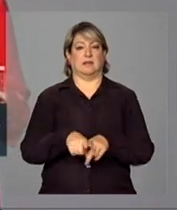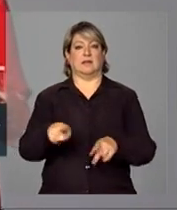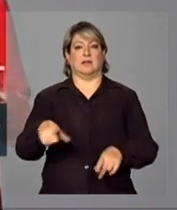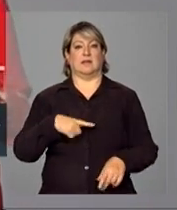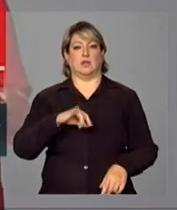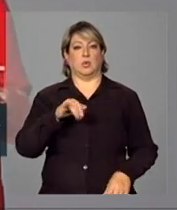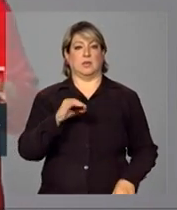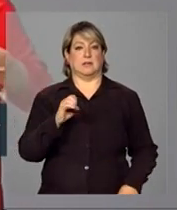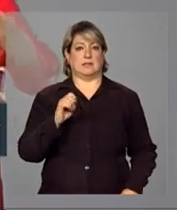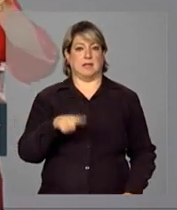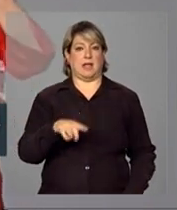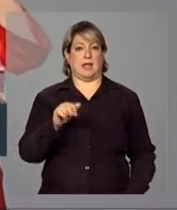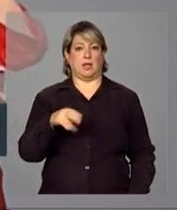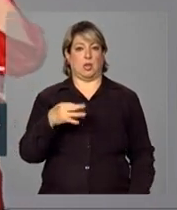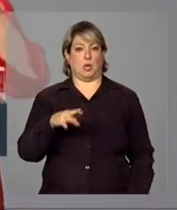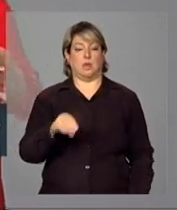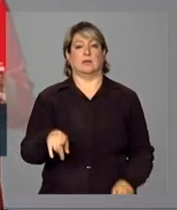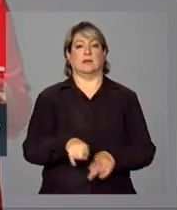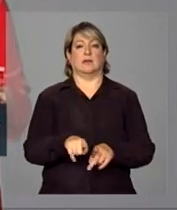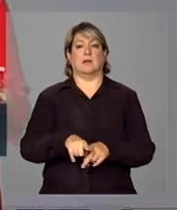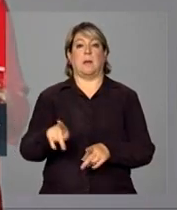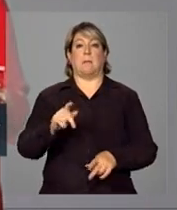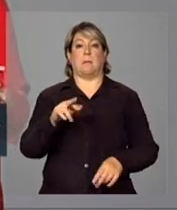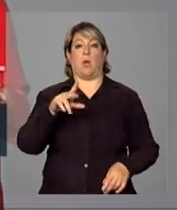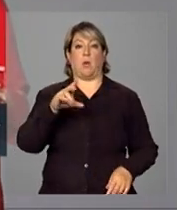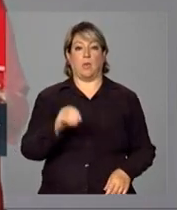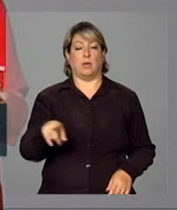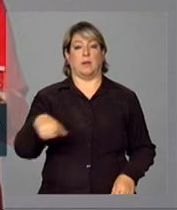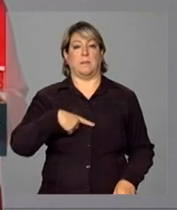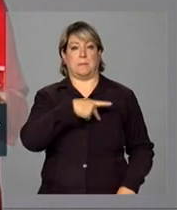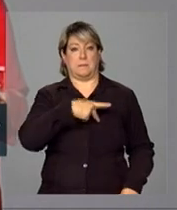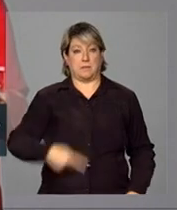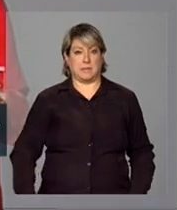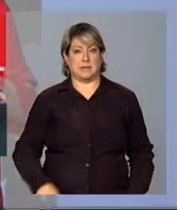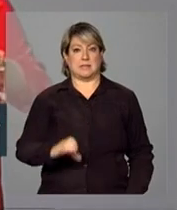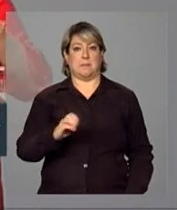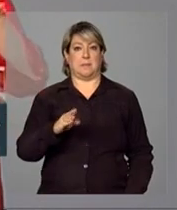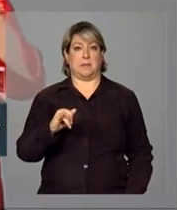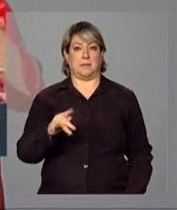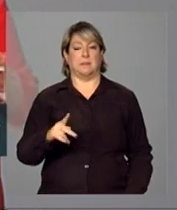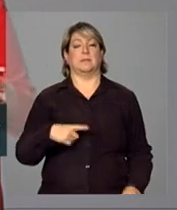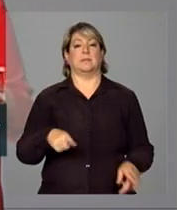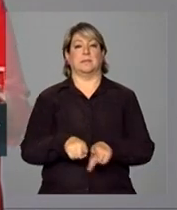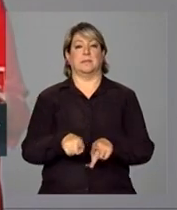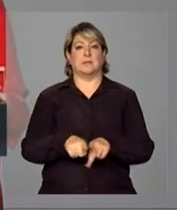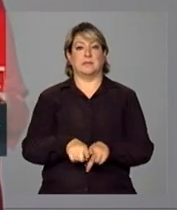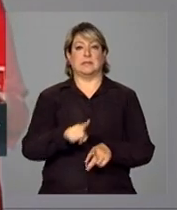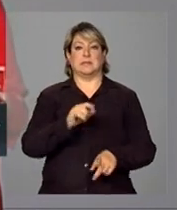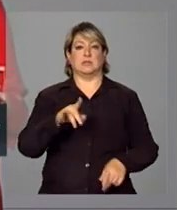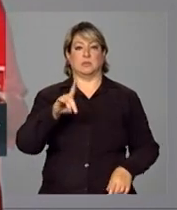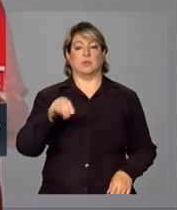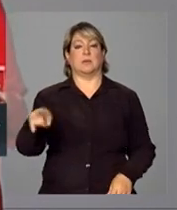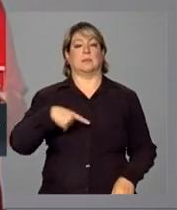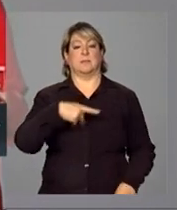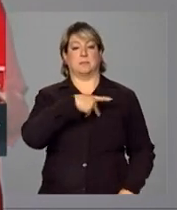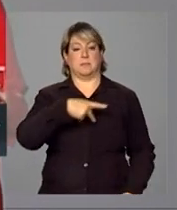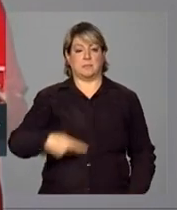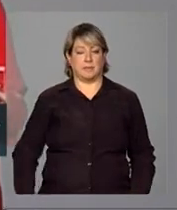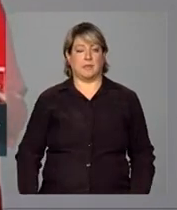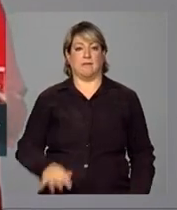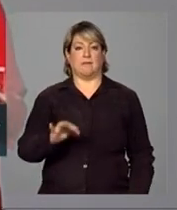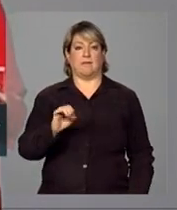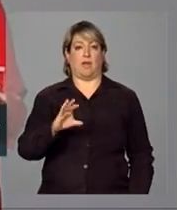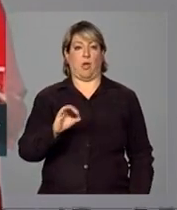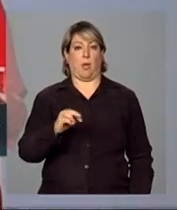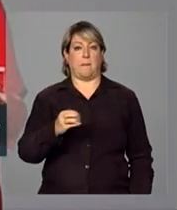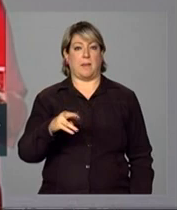Martins, o Paulo Safadi Simão, presidente da CEBIC, o Zildo Demarque, presidente da